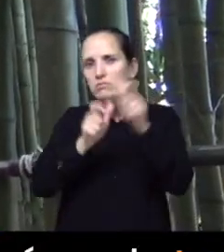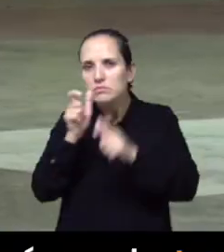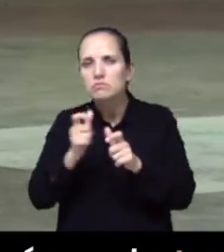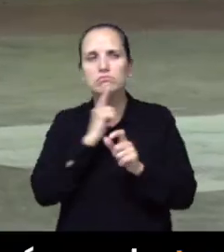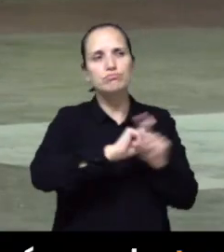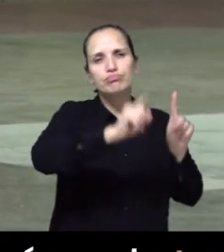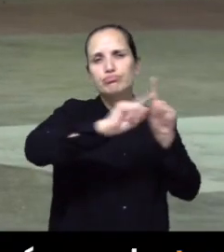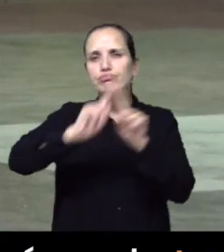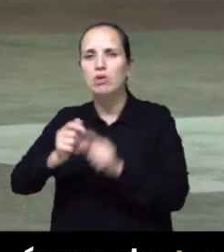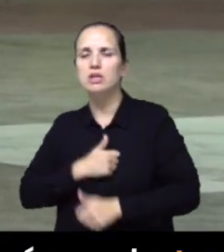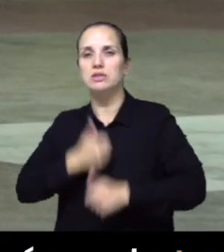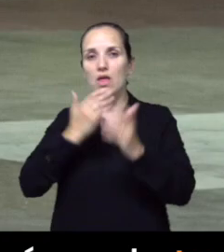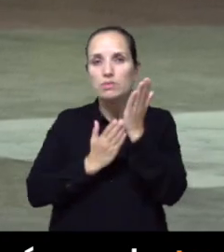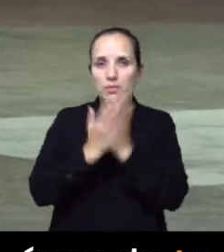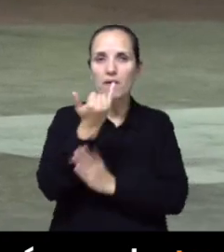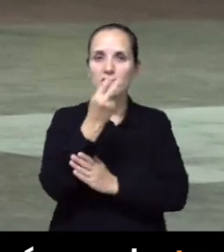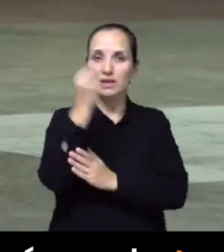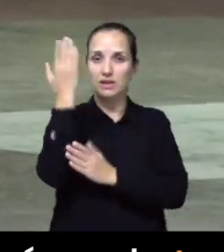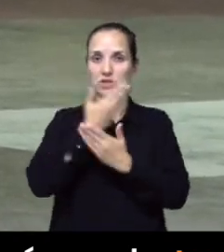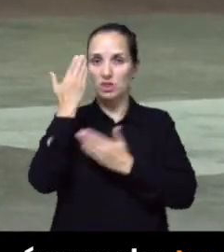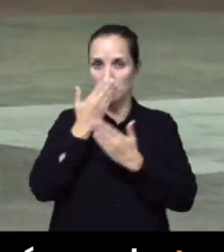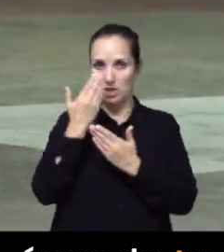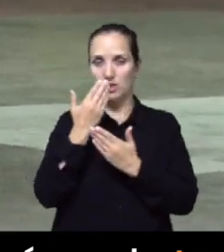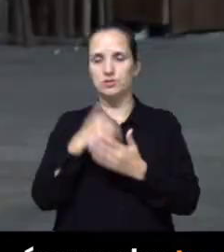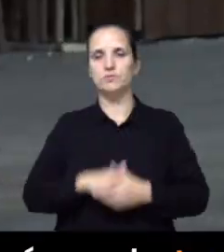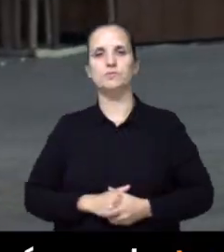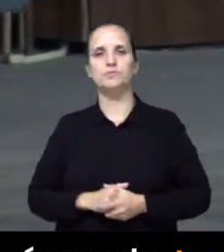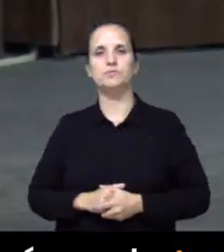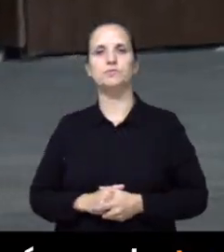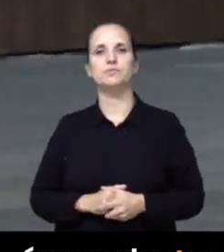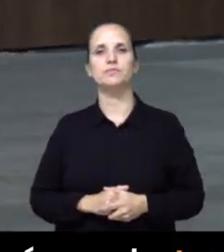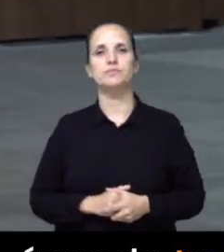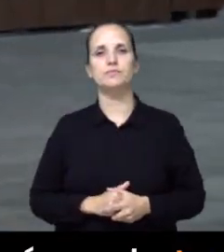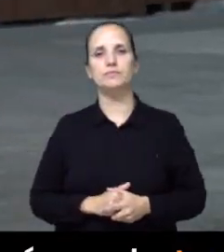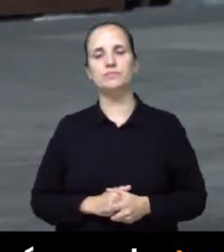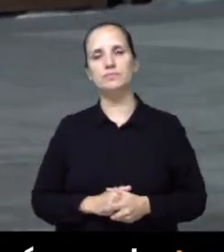público em vários locais da cidade durante os 23 dias do evento.